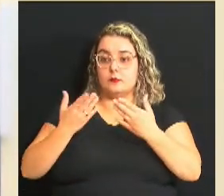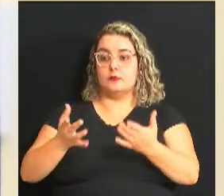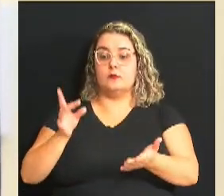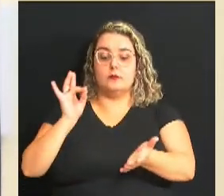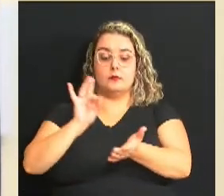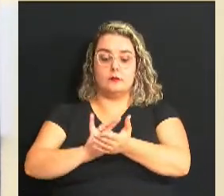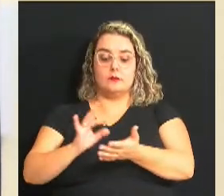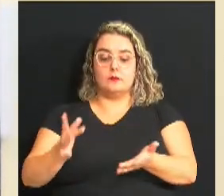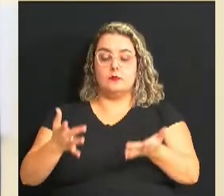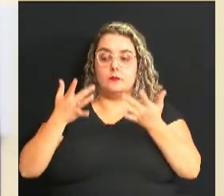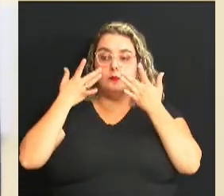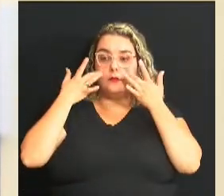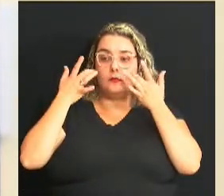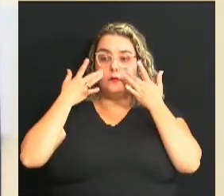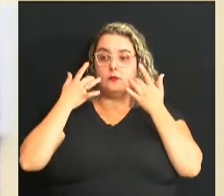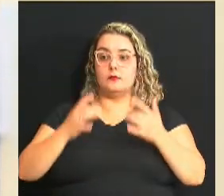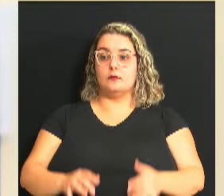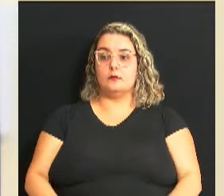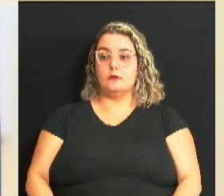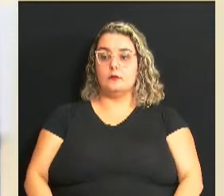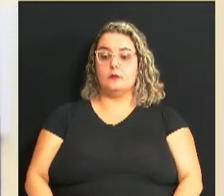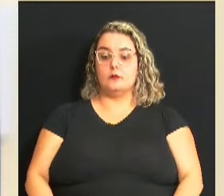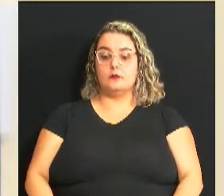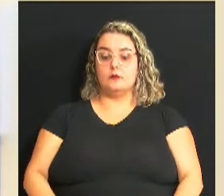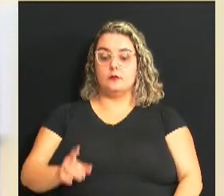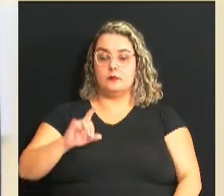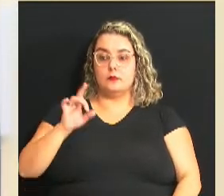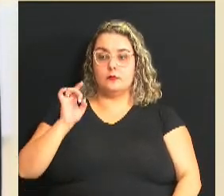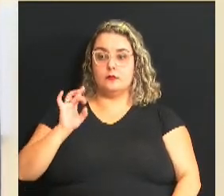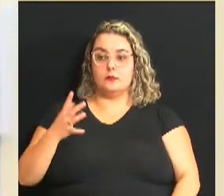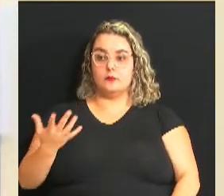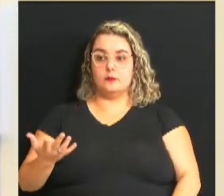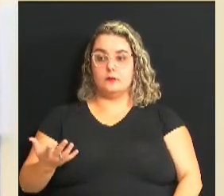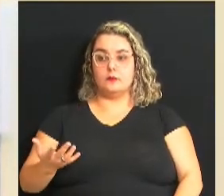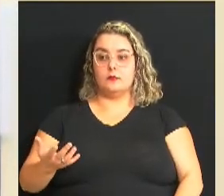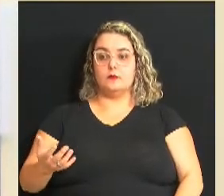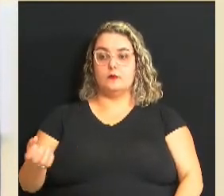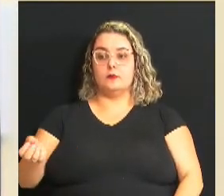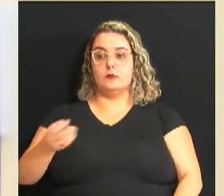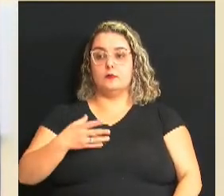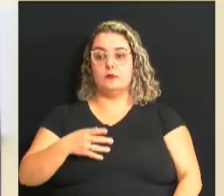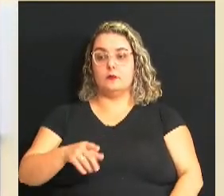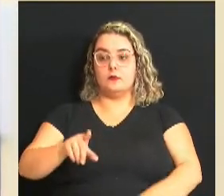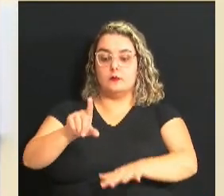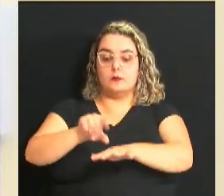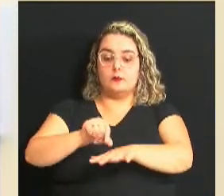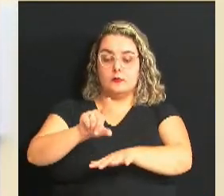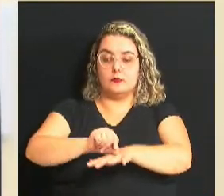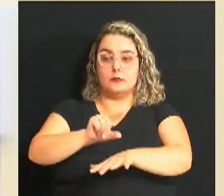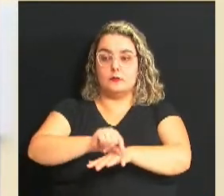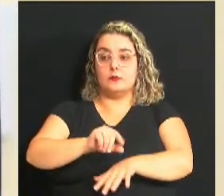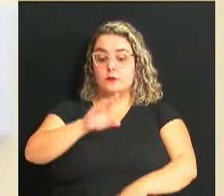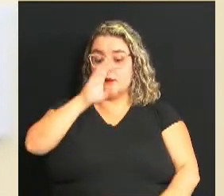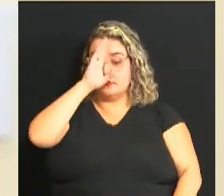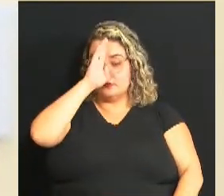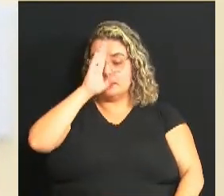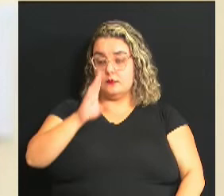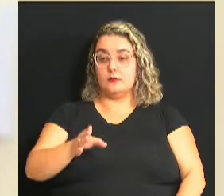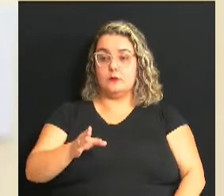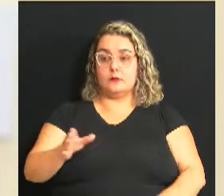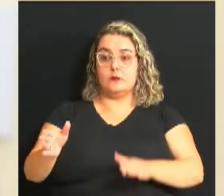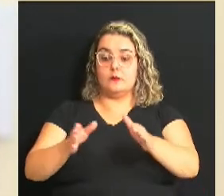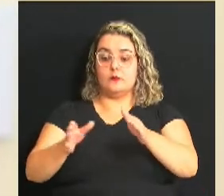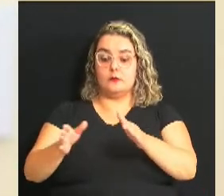teatro, não só como uma nova alternativa, mas principalmente nesse